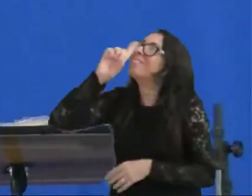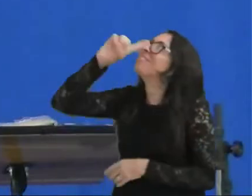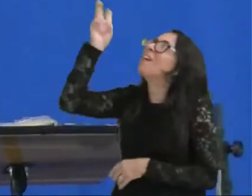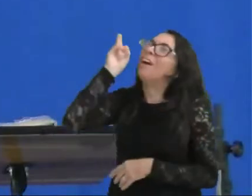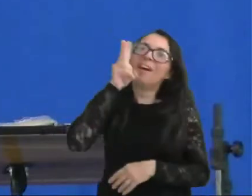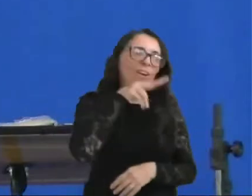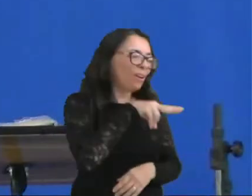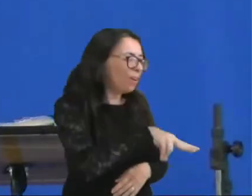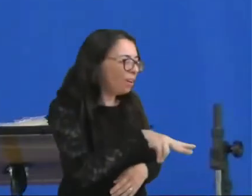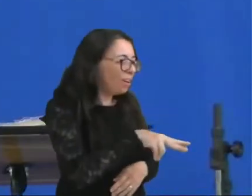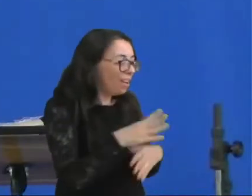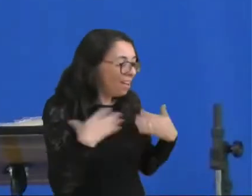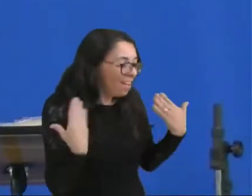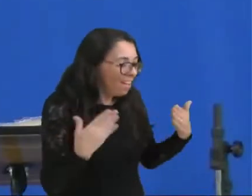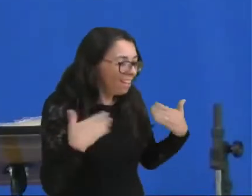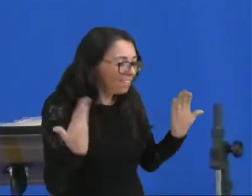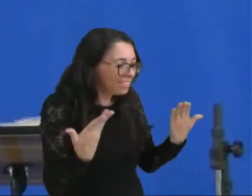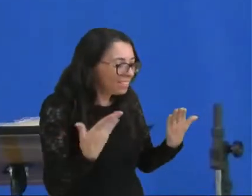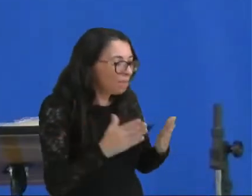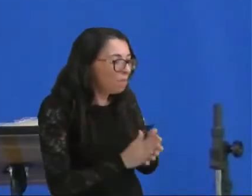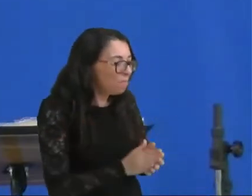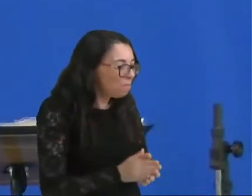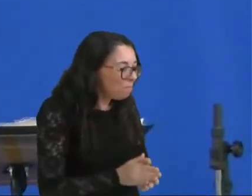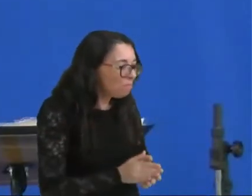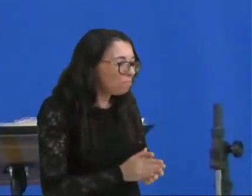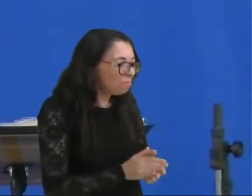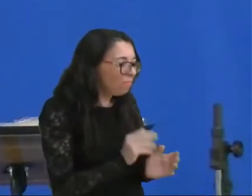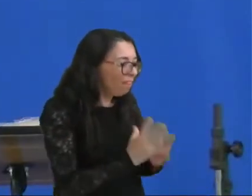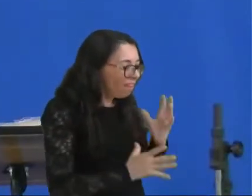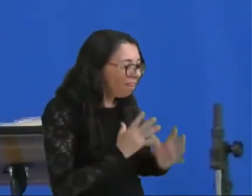cuidado. Tome muito cuidado.